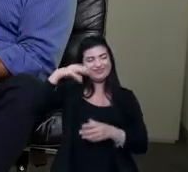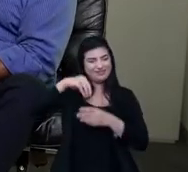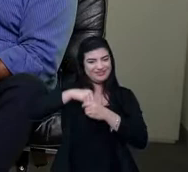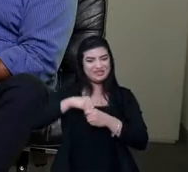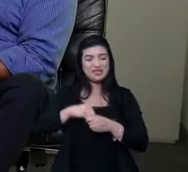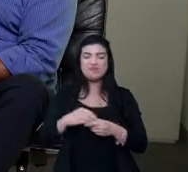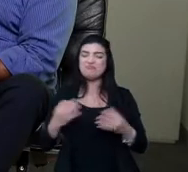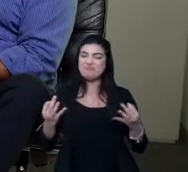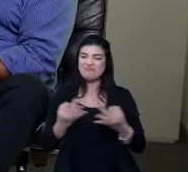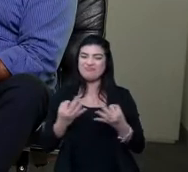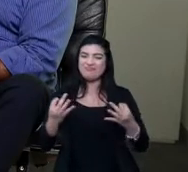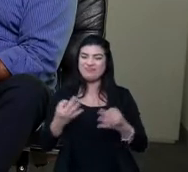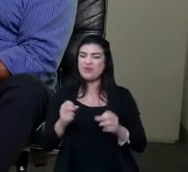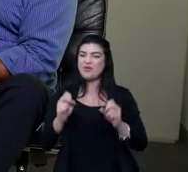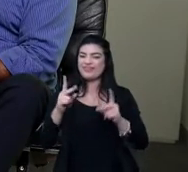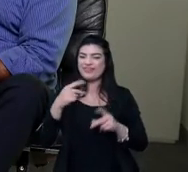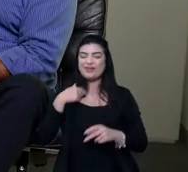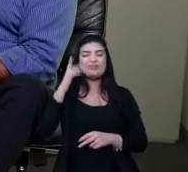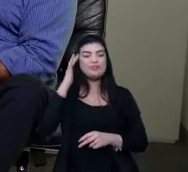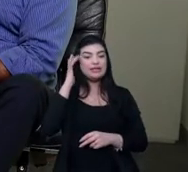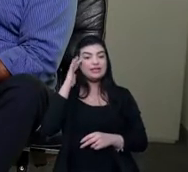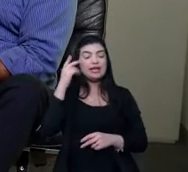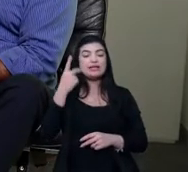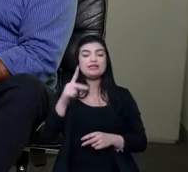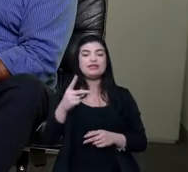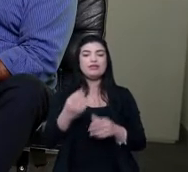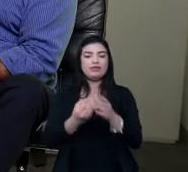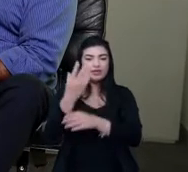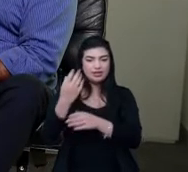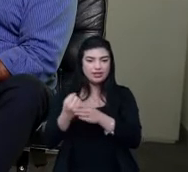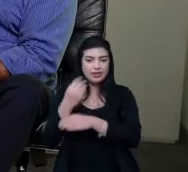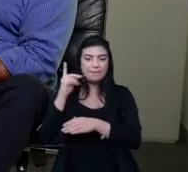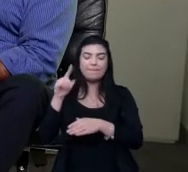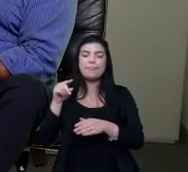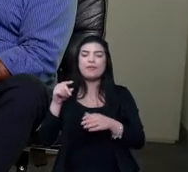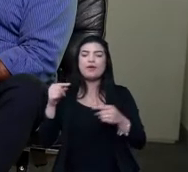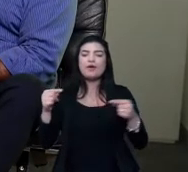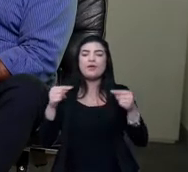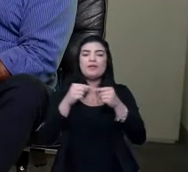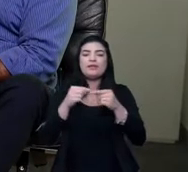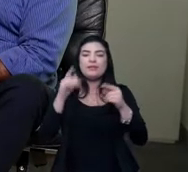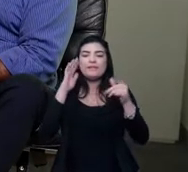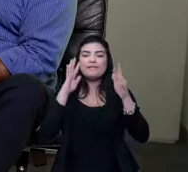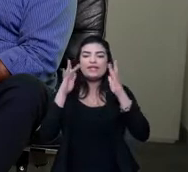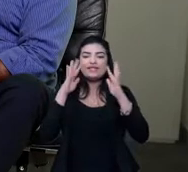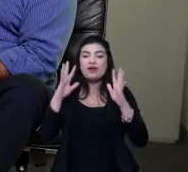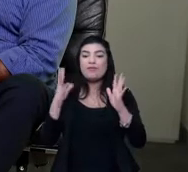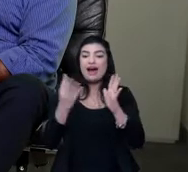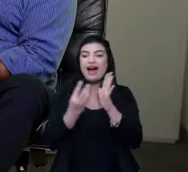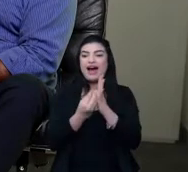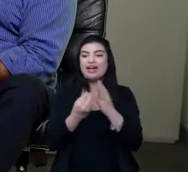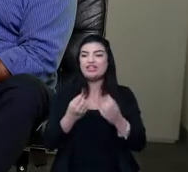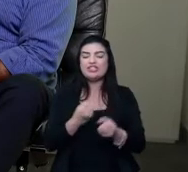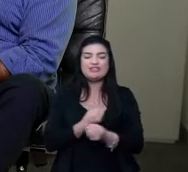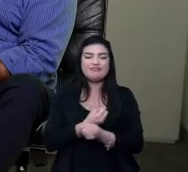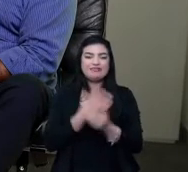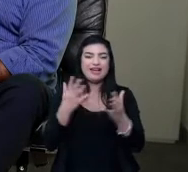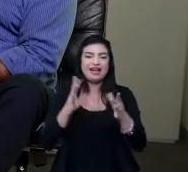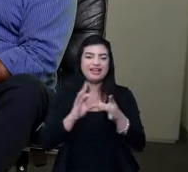Perfeito, não? E pensar no que você coloca é pensar que realmente a arte liberta, né? A arte